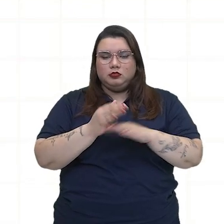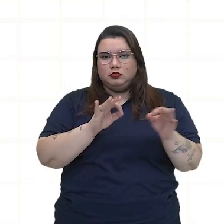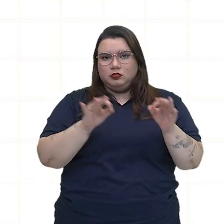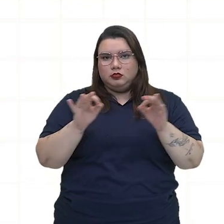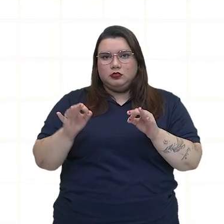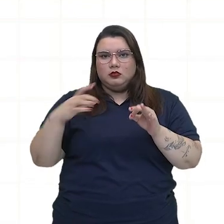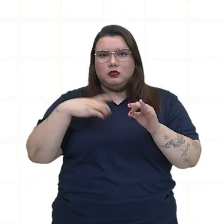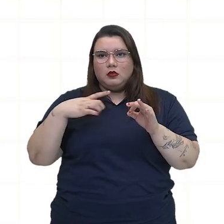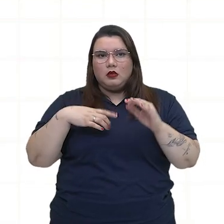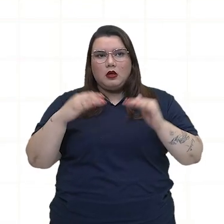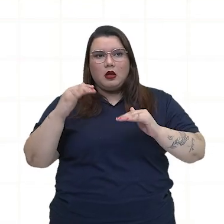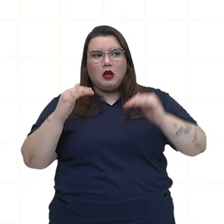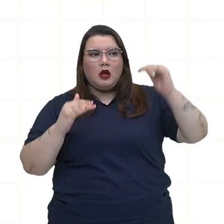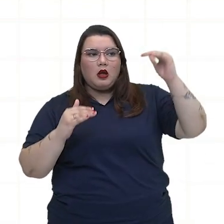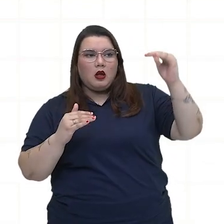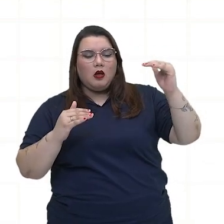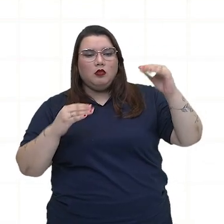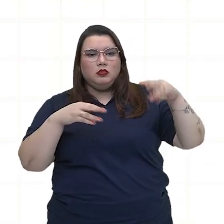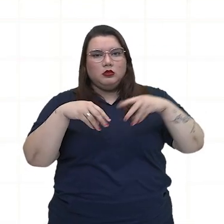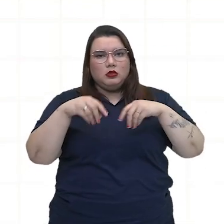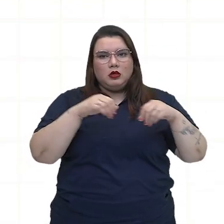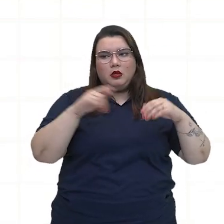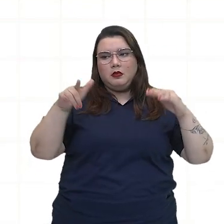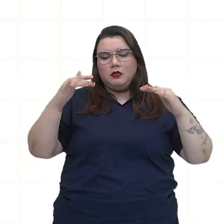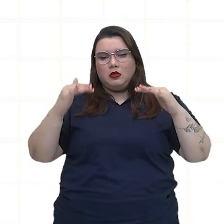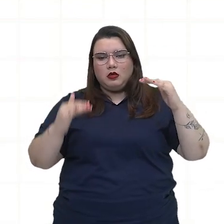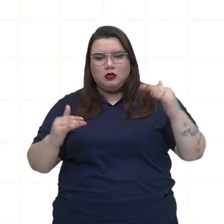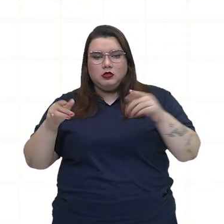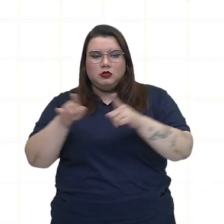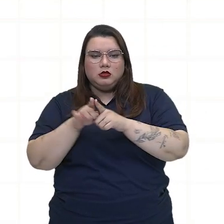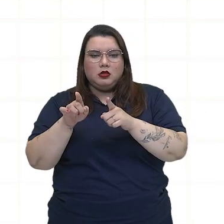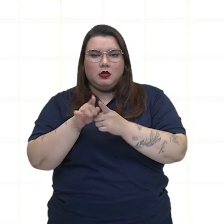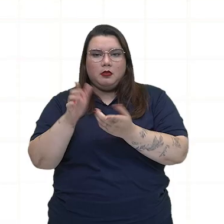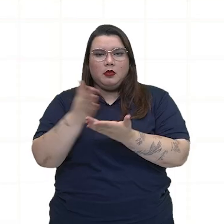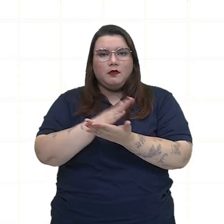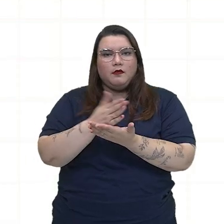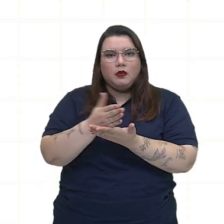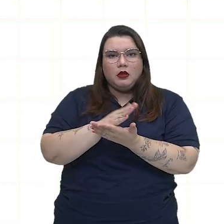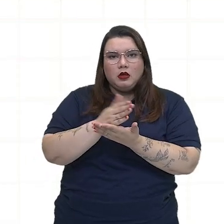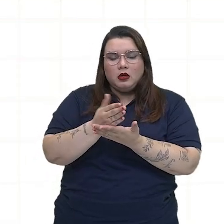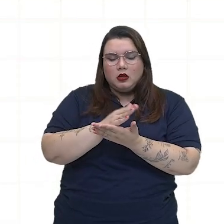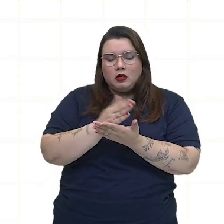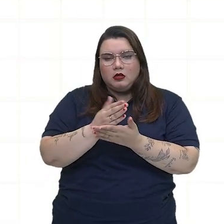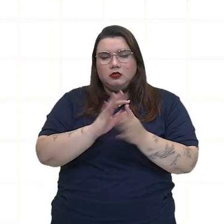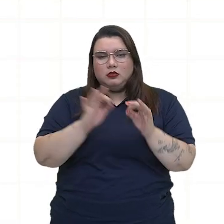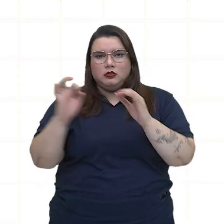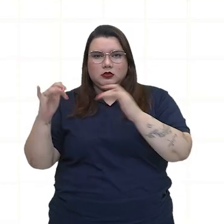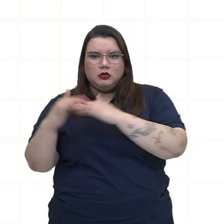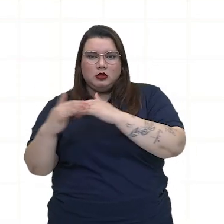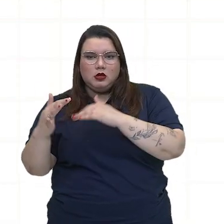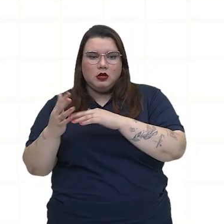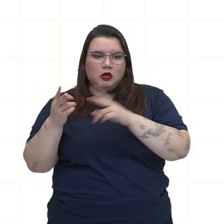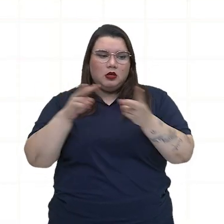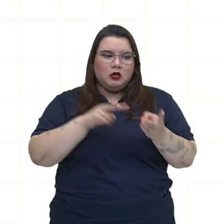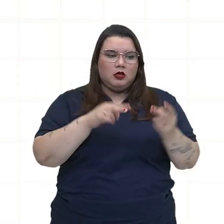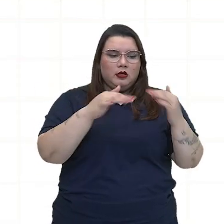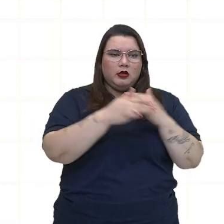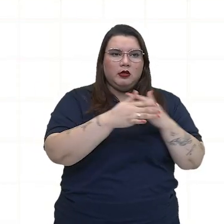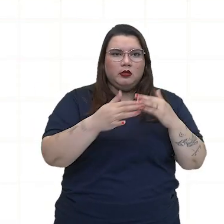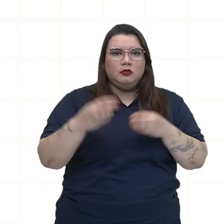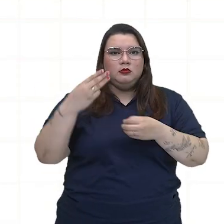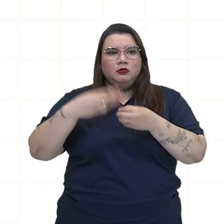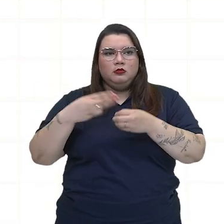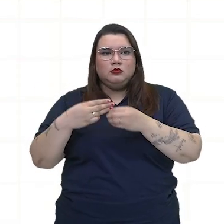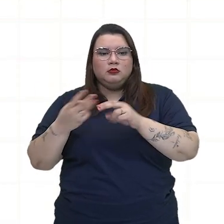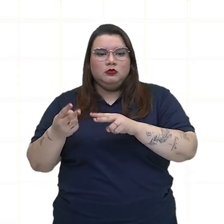onde é mais alto o terreno do que em outros, as fronteiras, né, de uma cidade para outra, de um município